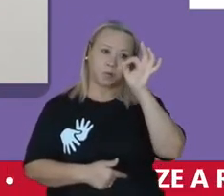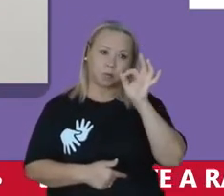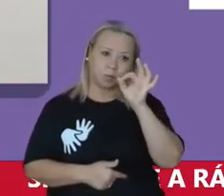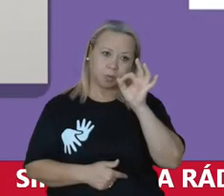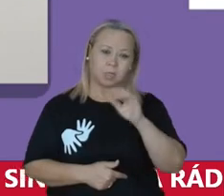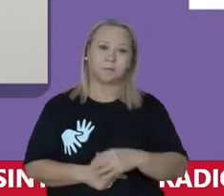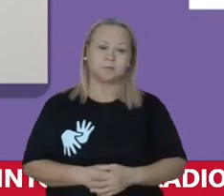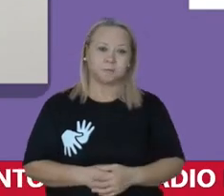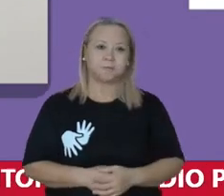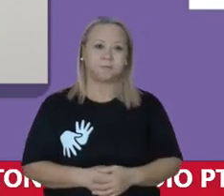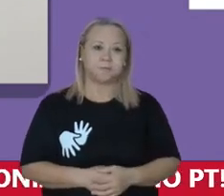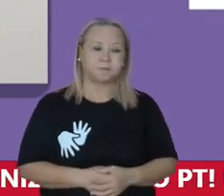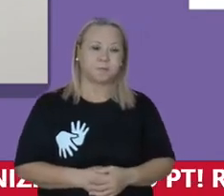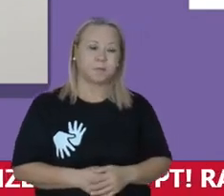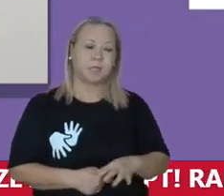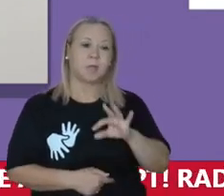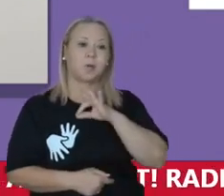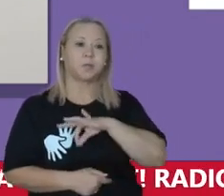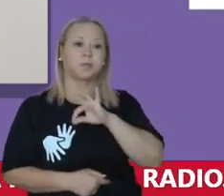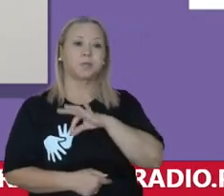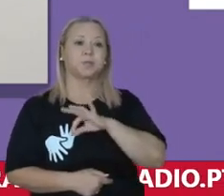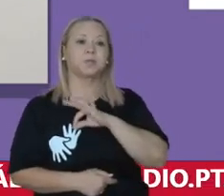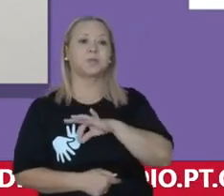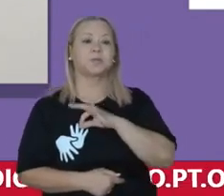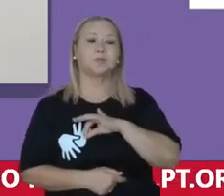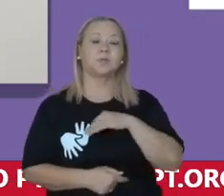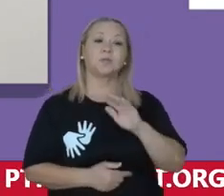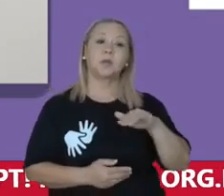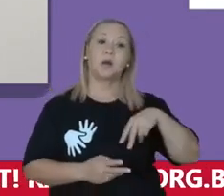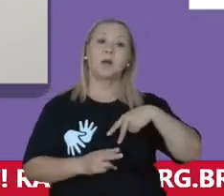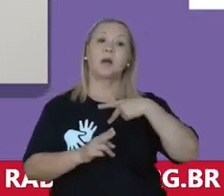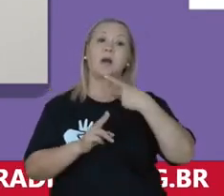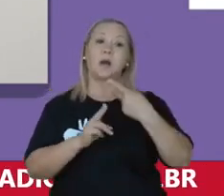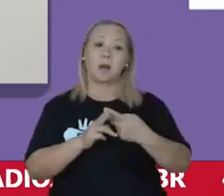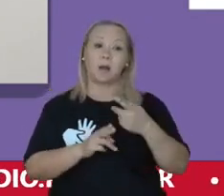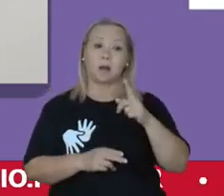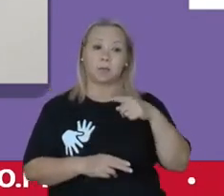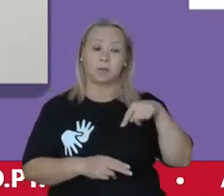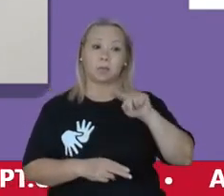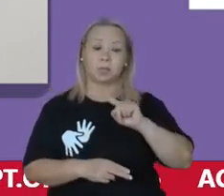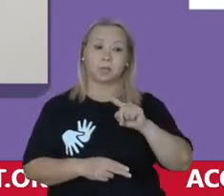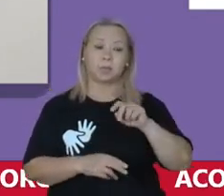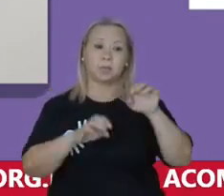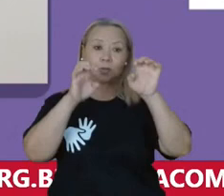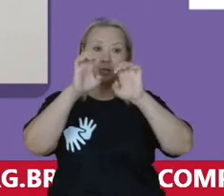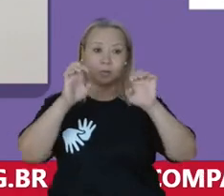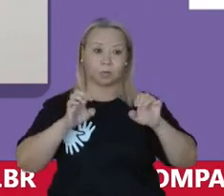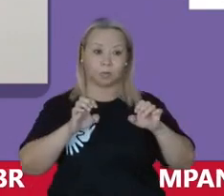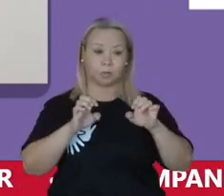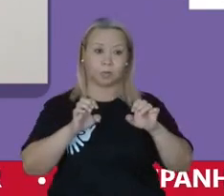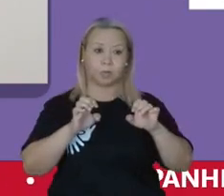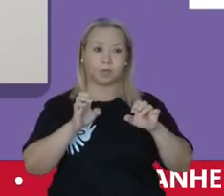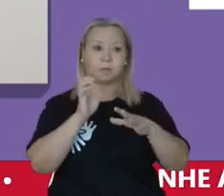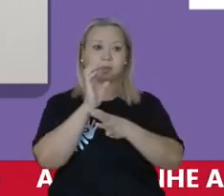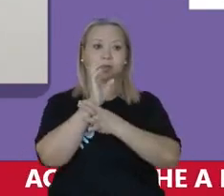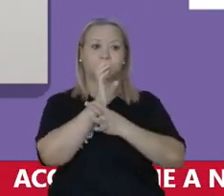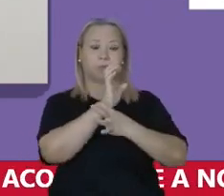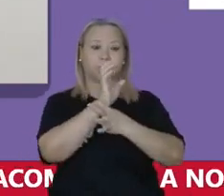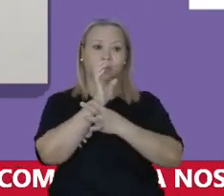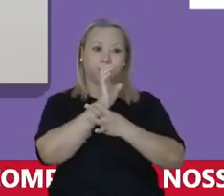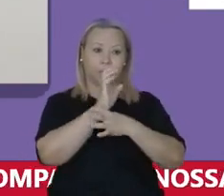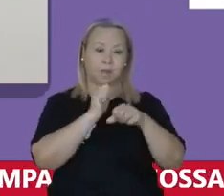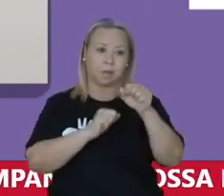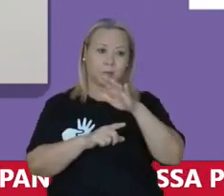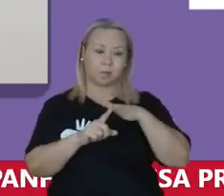sobre o seu salário. Além disso, o sistema de seguridade social também